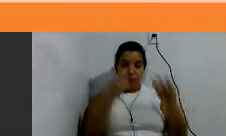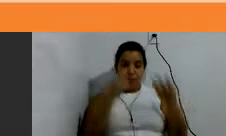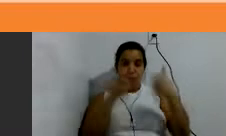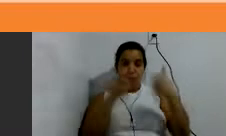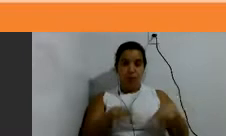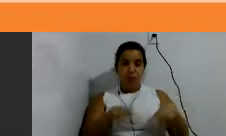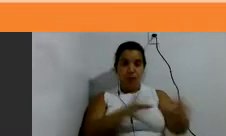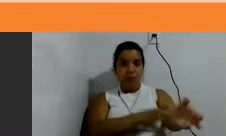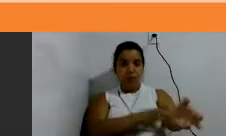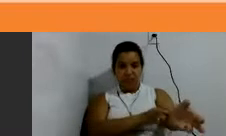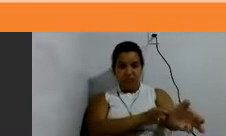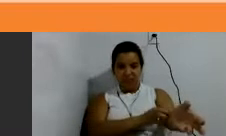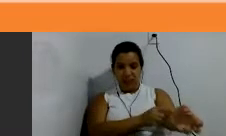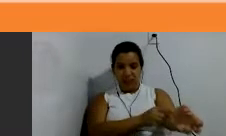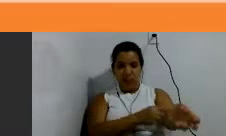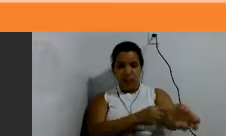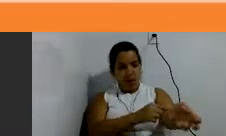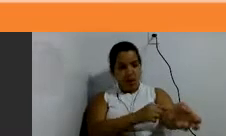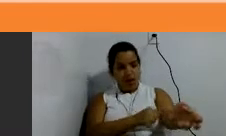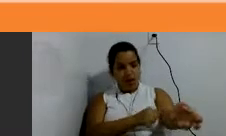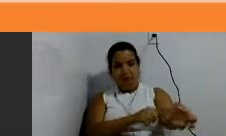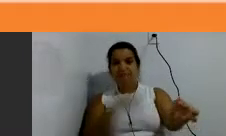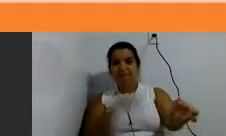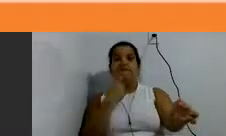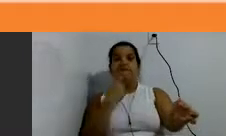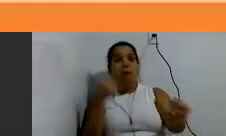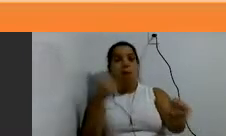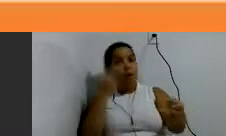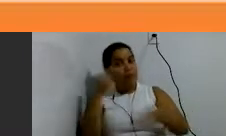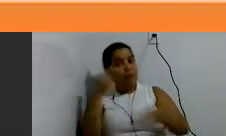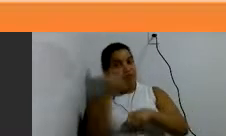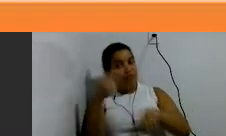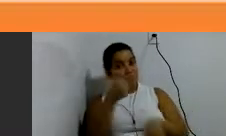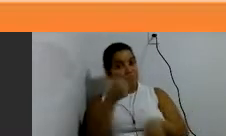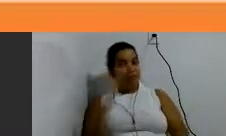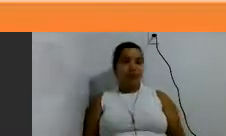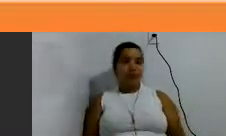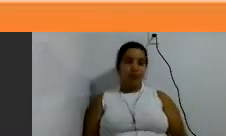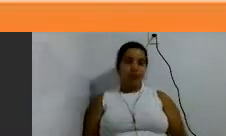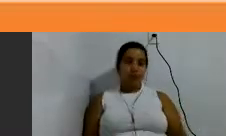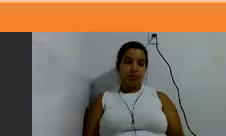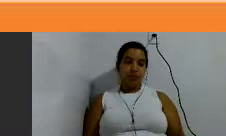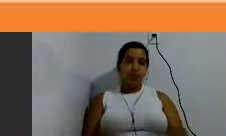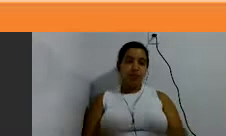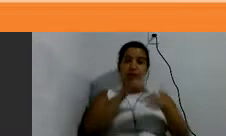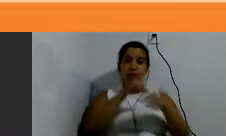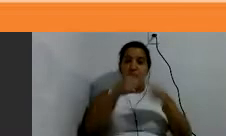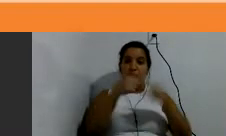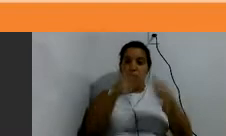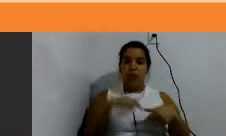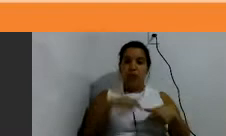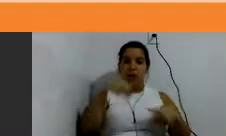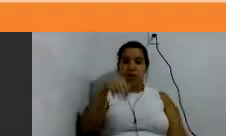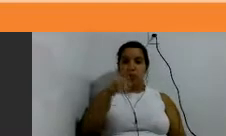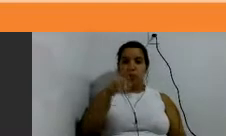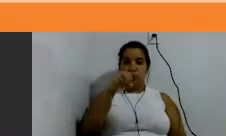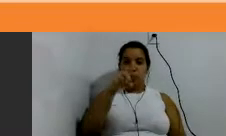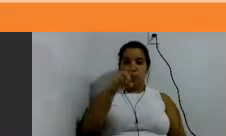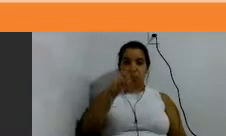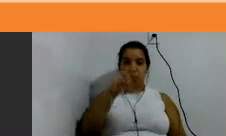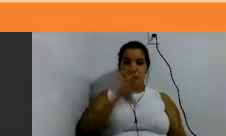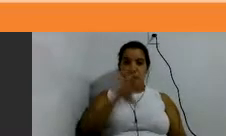local. Então, essa reação inflamatória, ela vai provocar um nódulo ou então uma pápula. E se